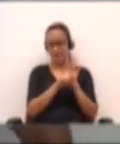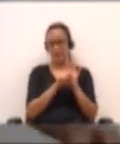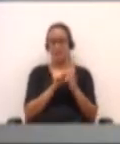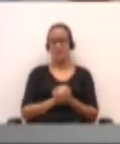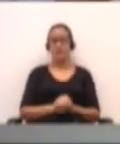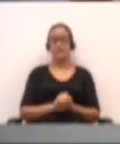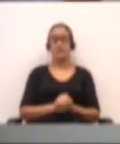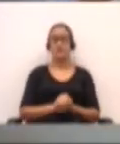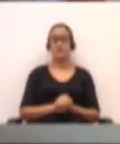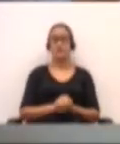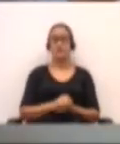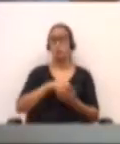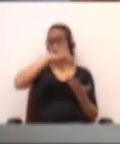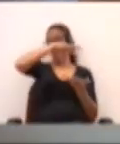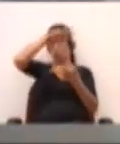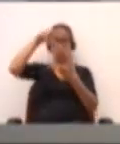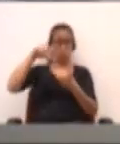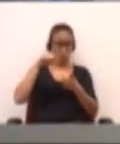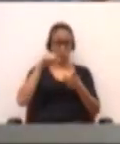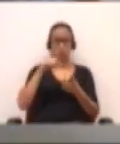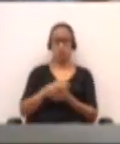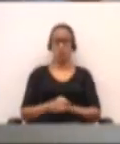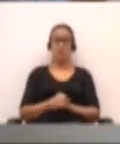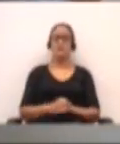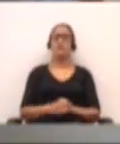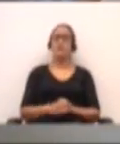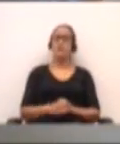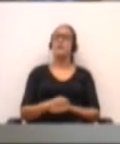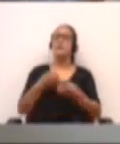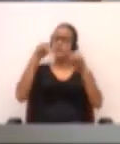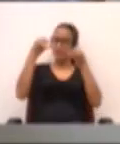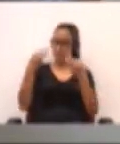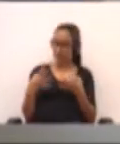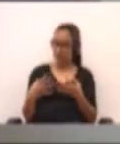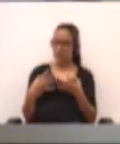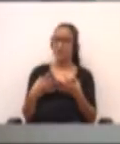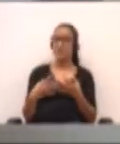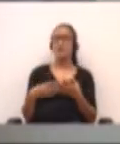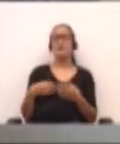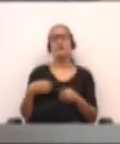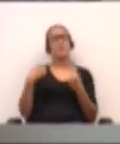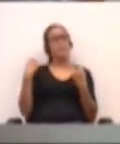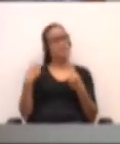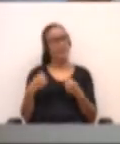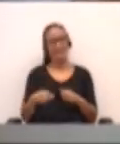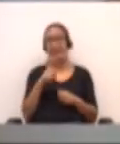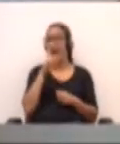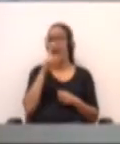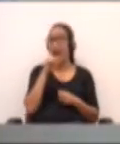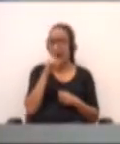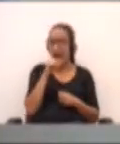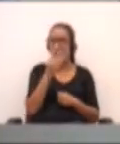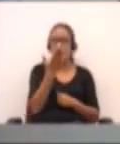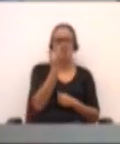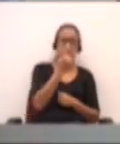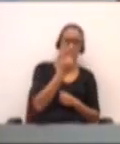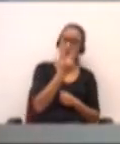guerra, determina que mesmo para o seu inimigo político você não negue água e